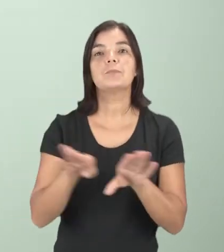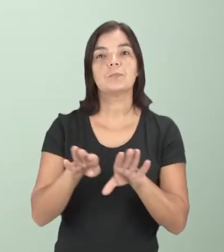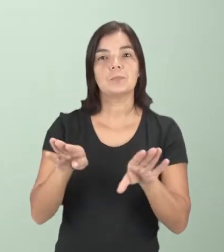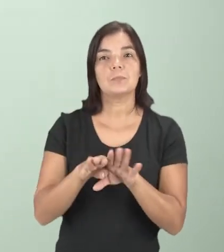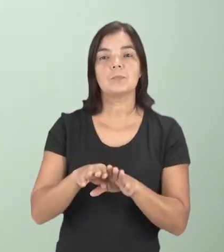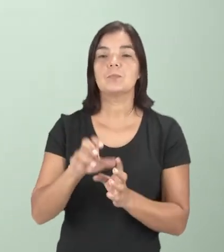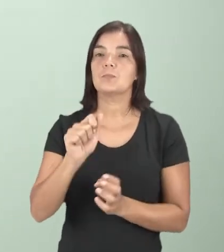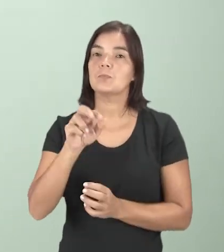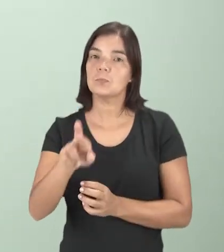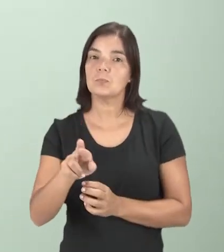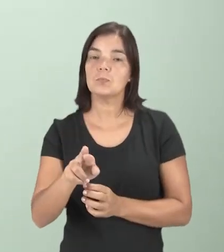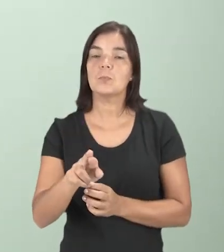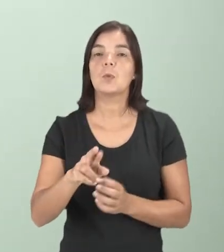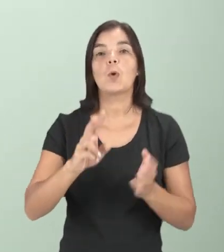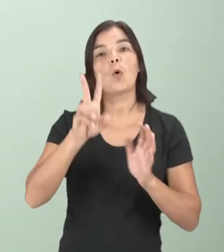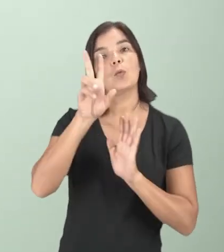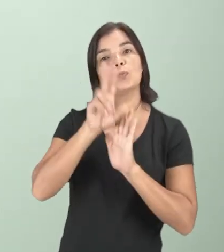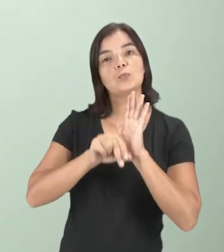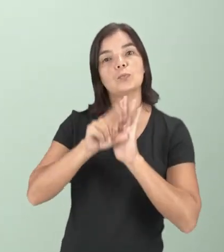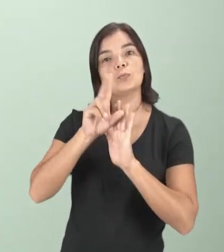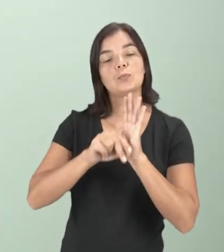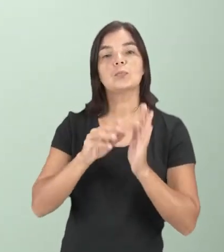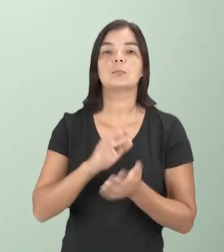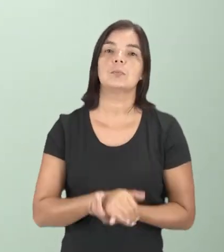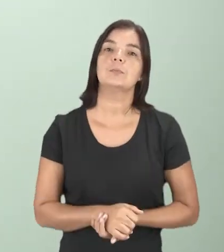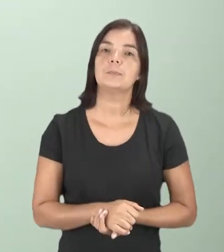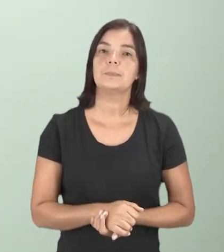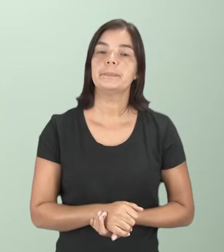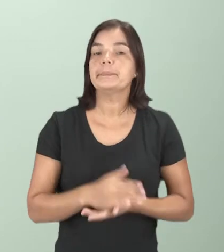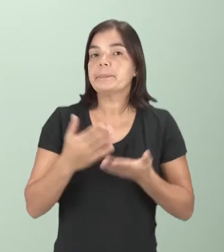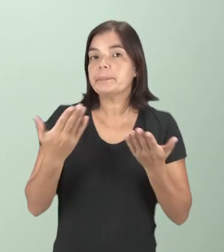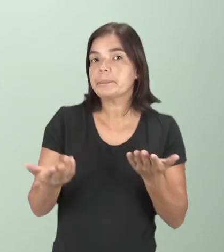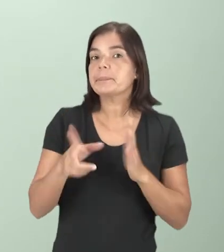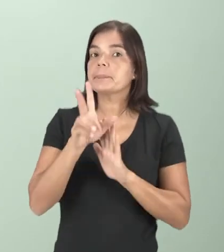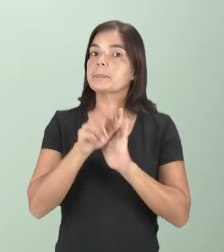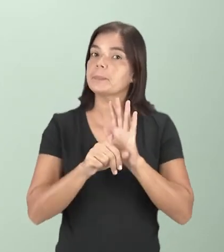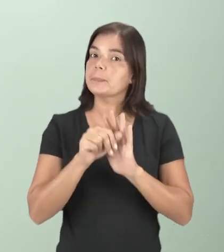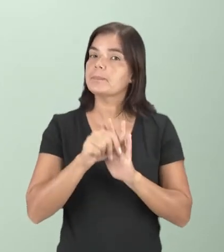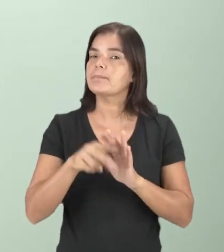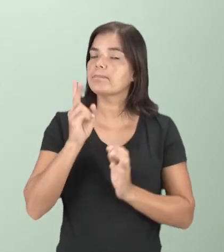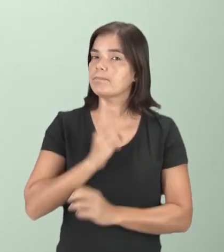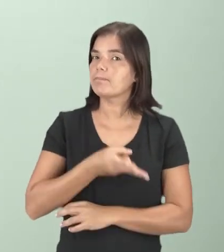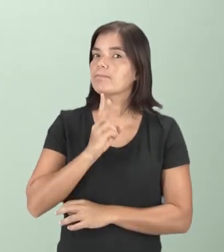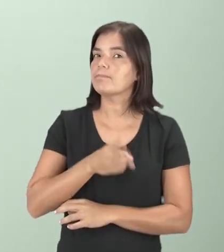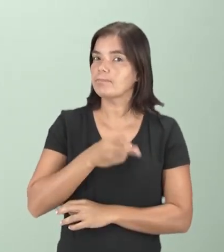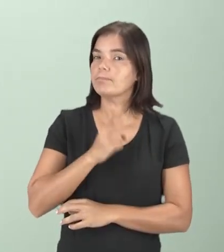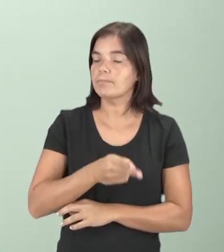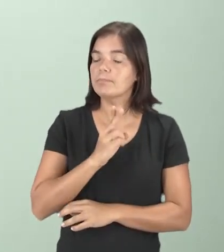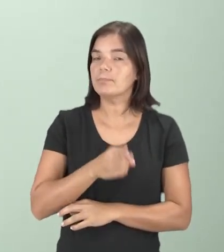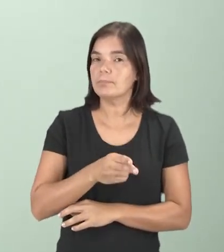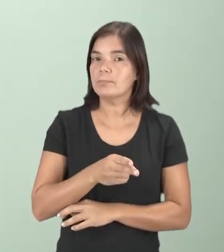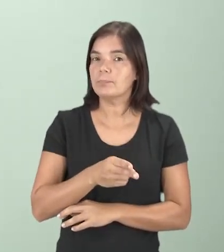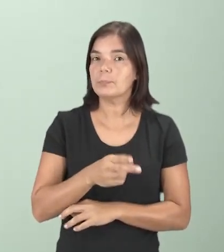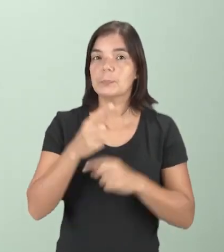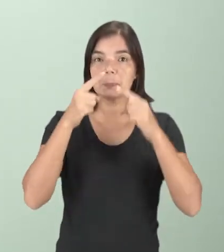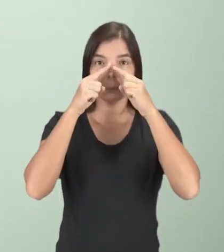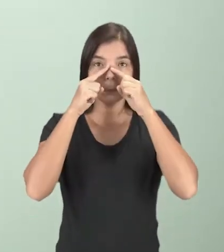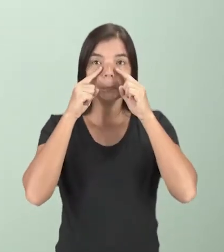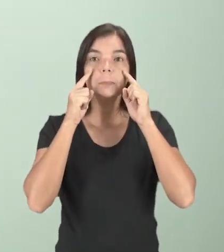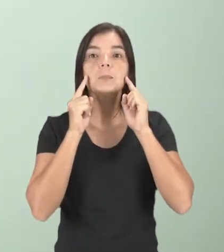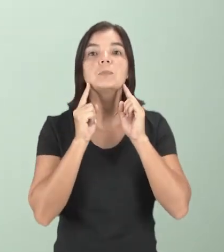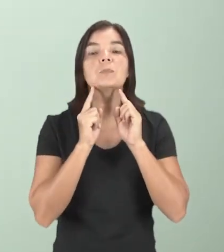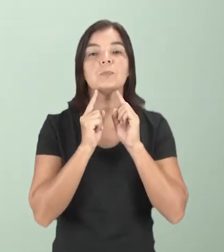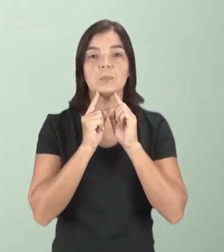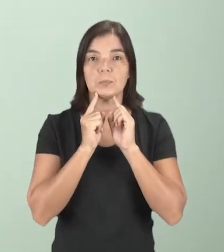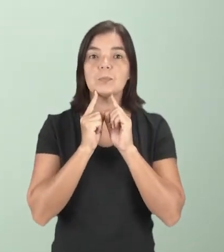inalar o ar com o vírus. Então, esse vírus ele vai permanecer há algum tempo na sua cavidade